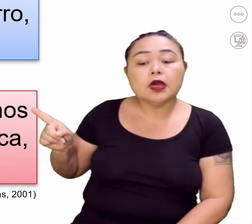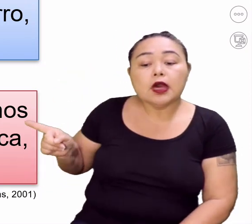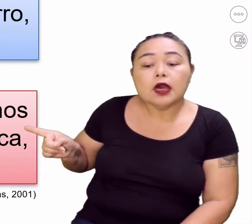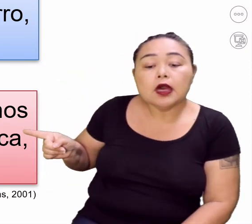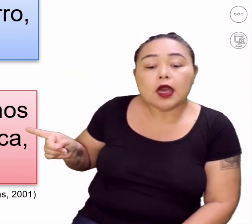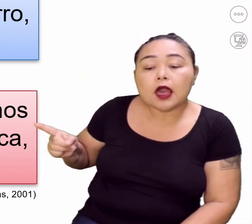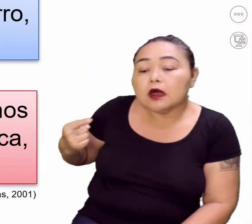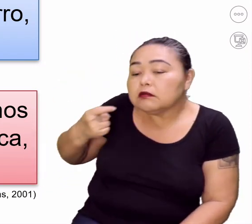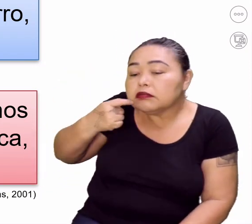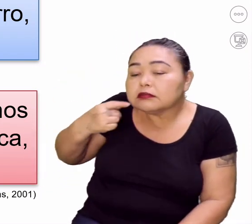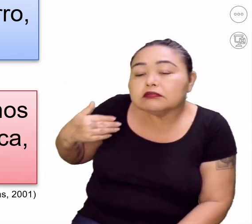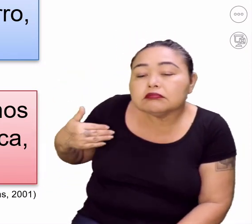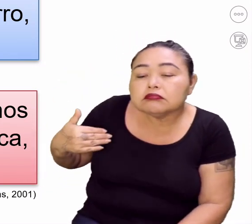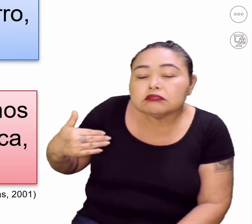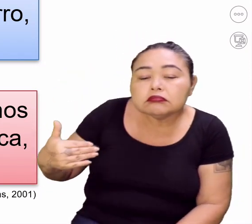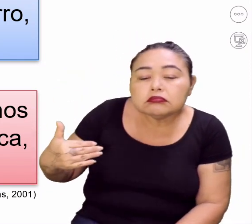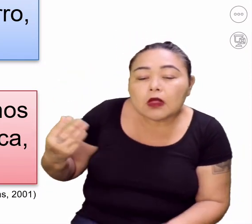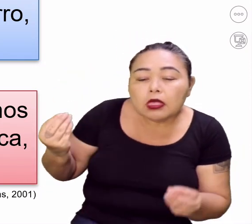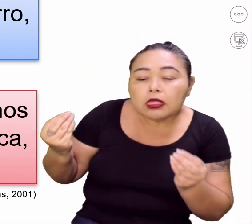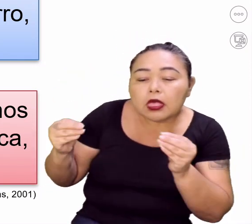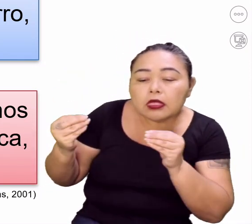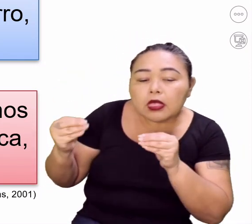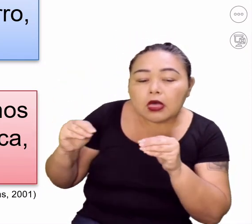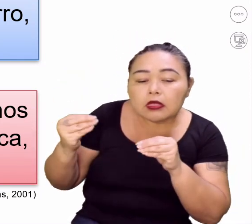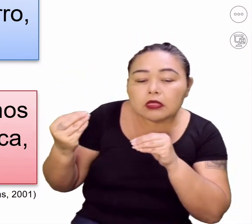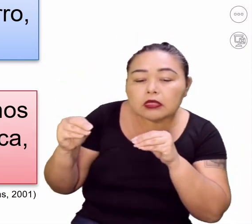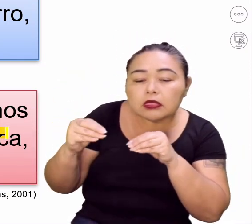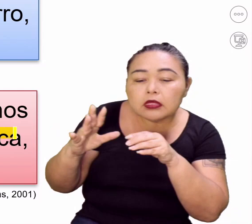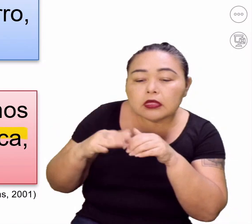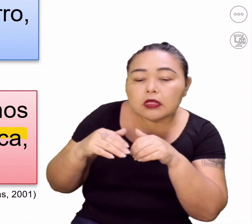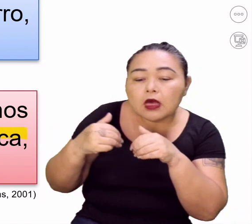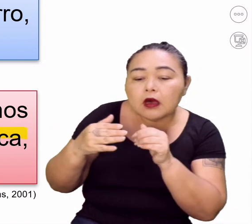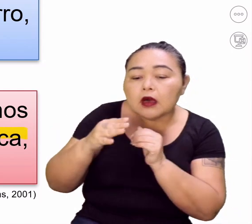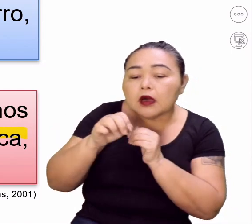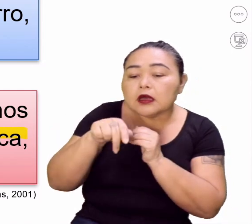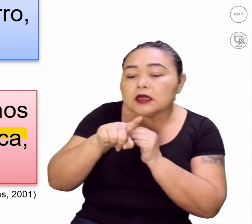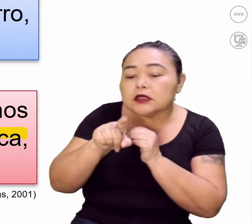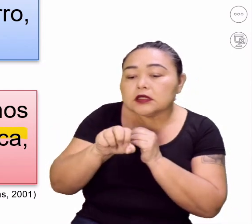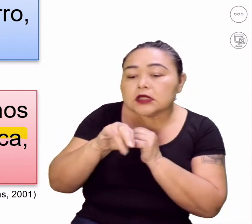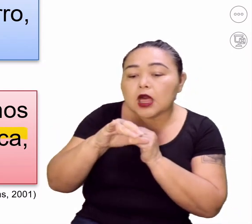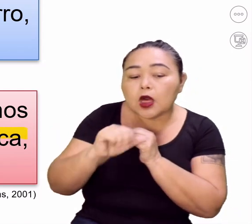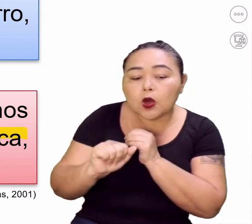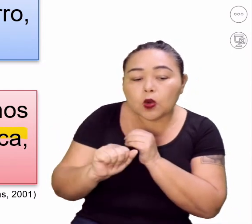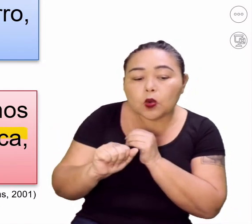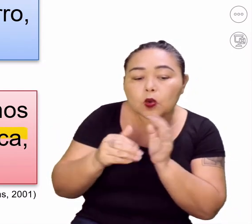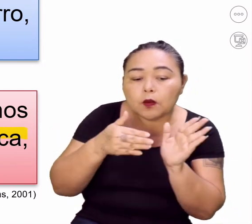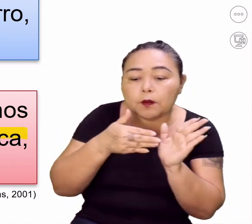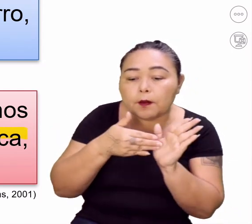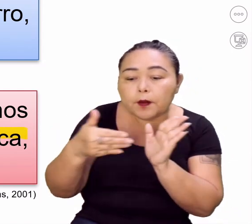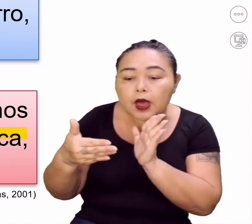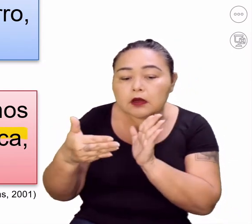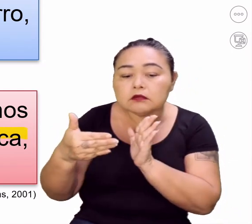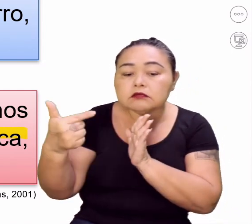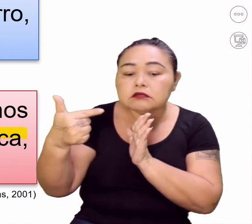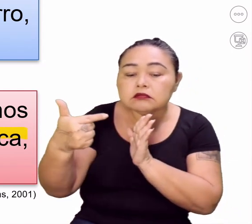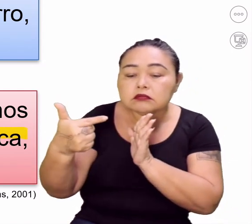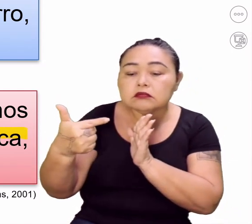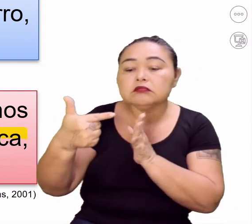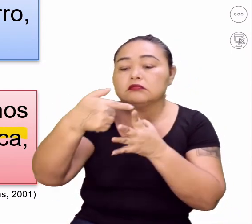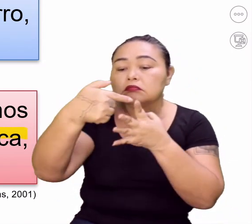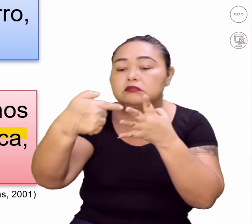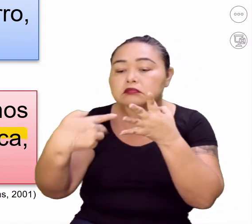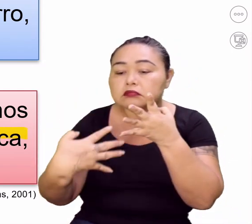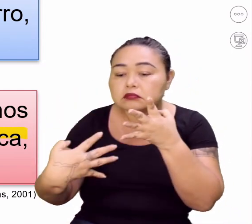mais recentes, de sedimentos da era Cenozoica, períodos terciário